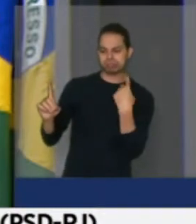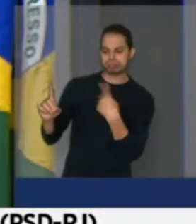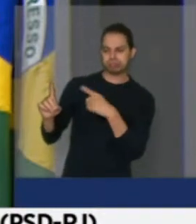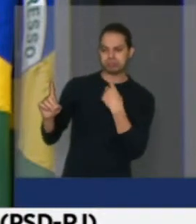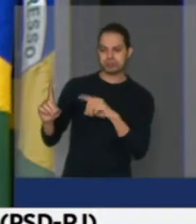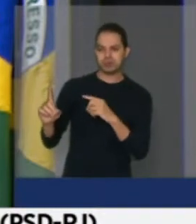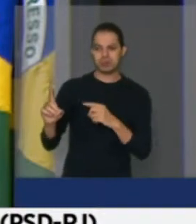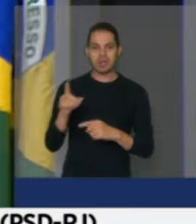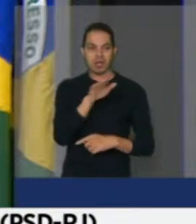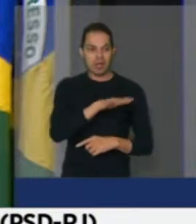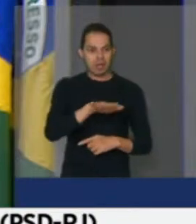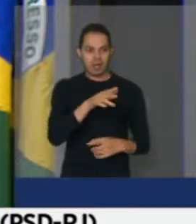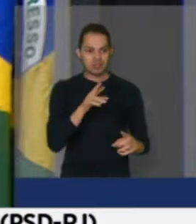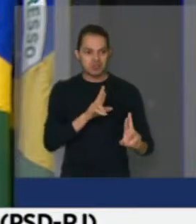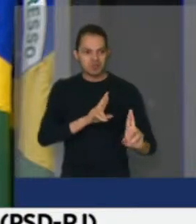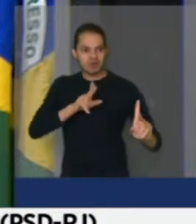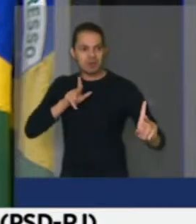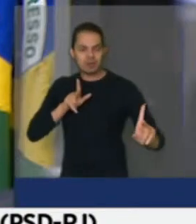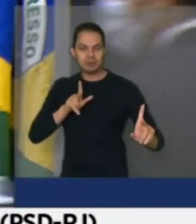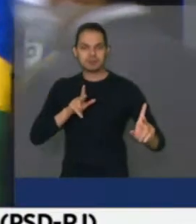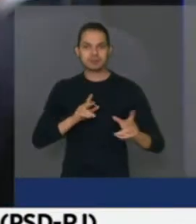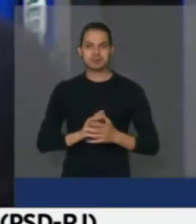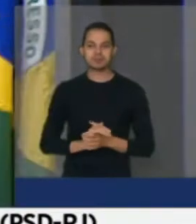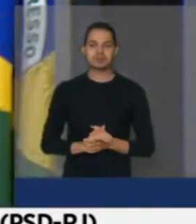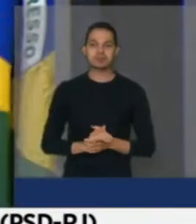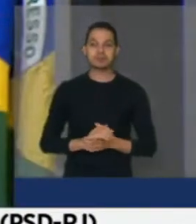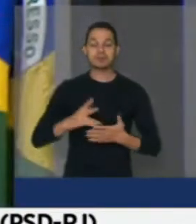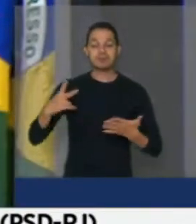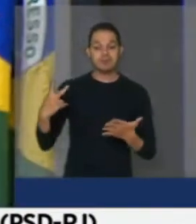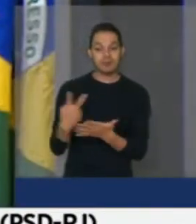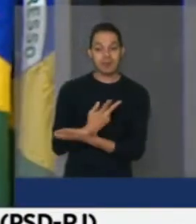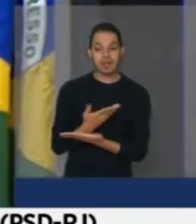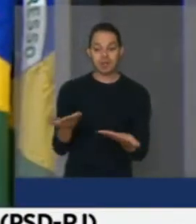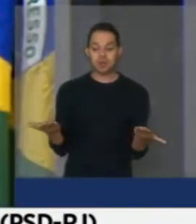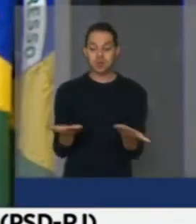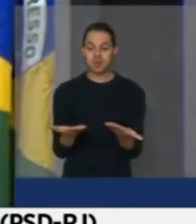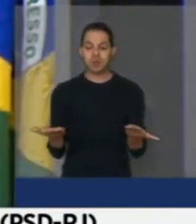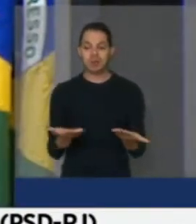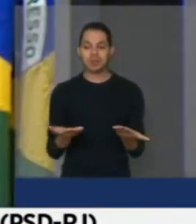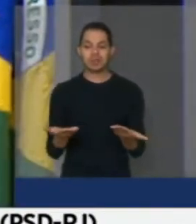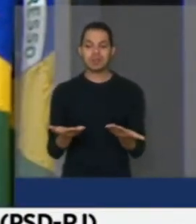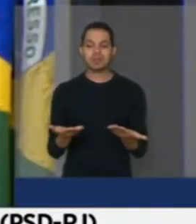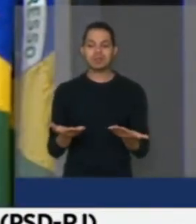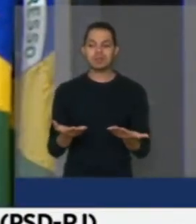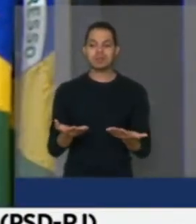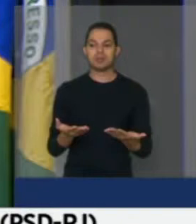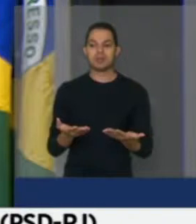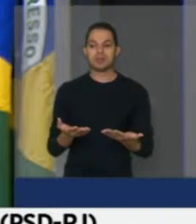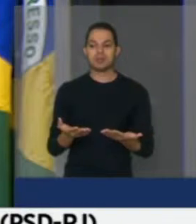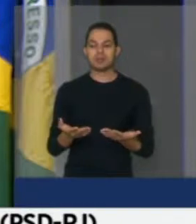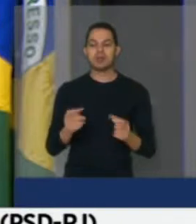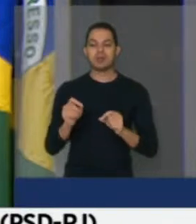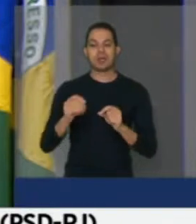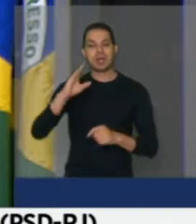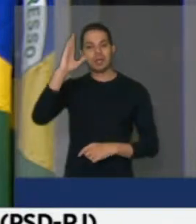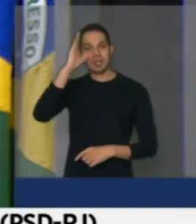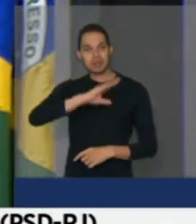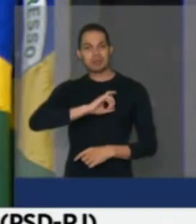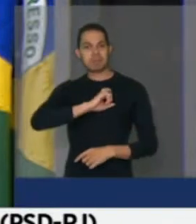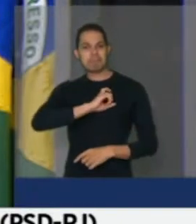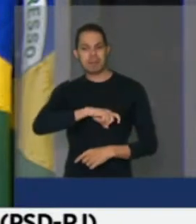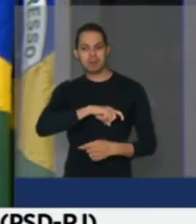são como eu. E o caso aqui hoje é uma mistura de perversidade histórica do